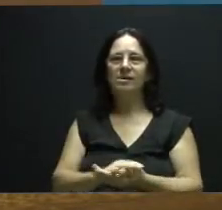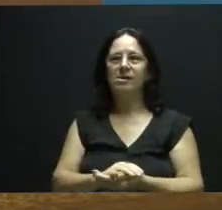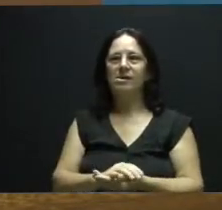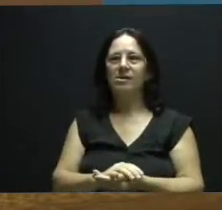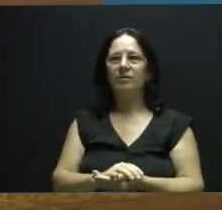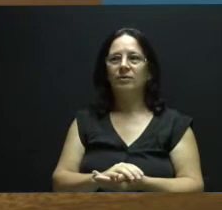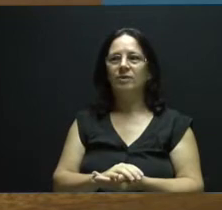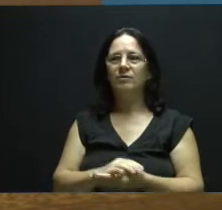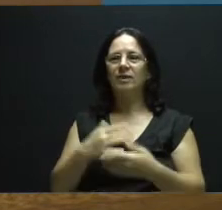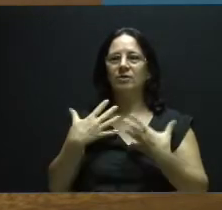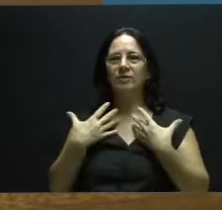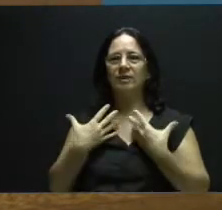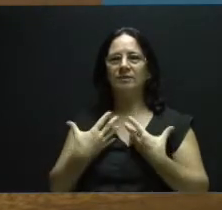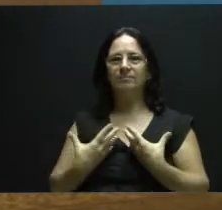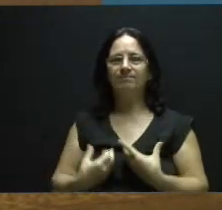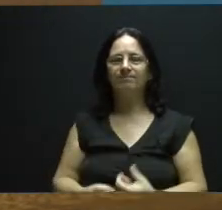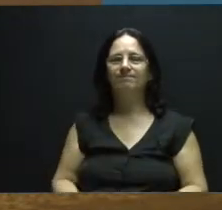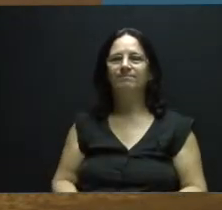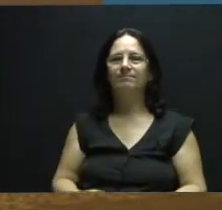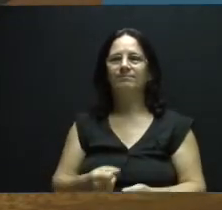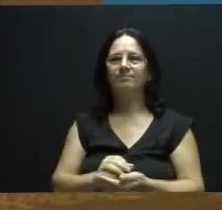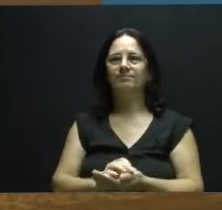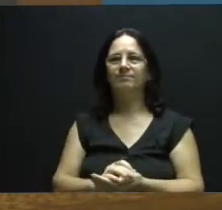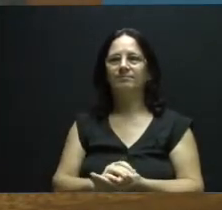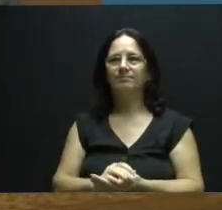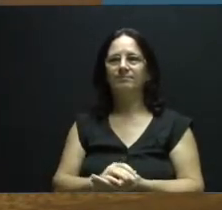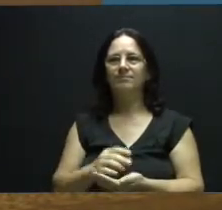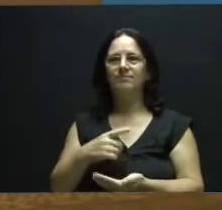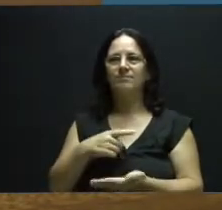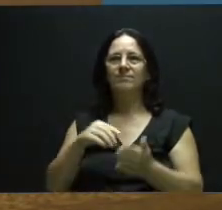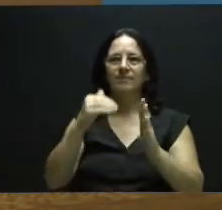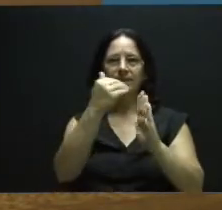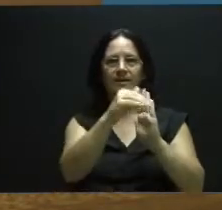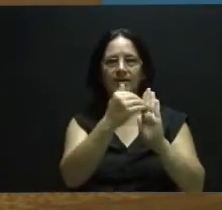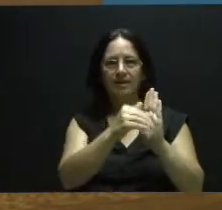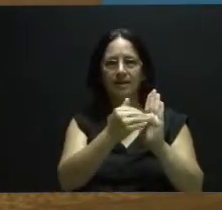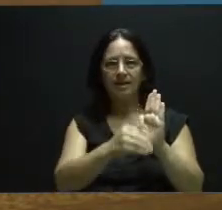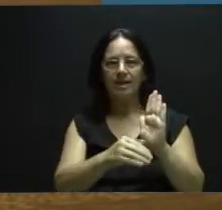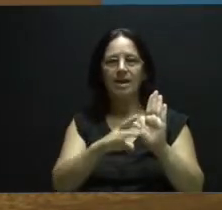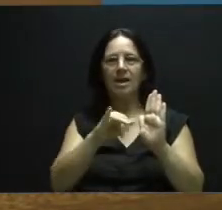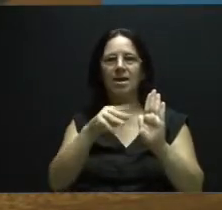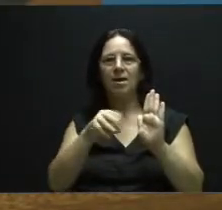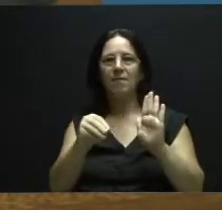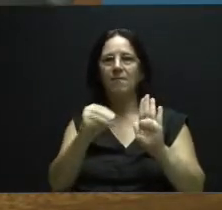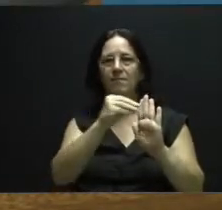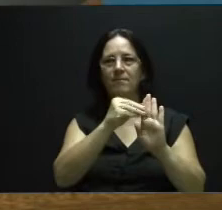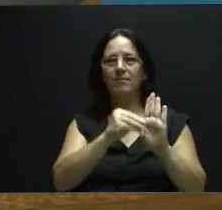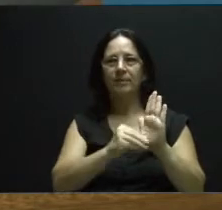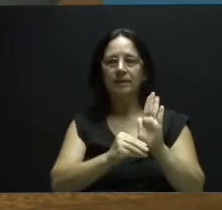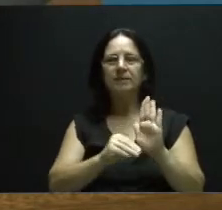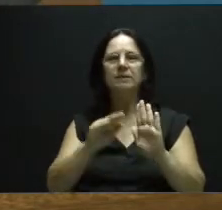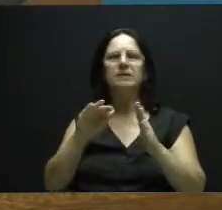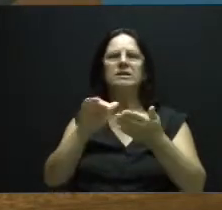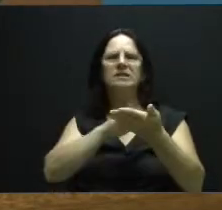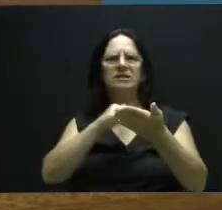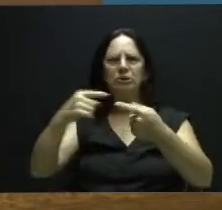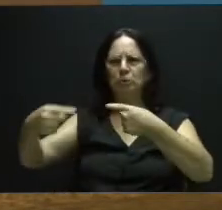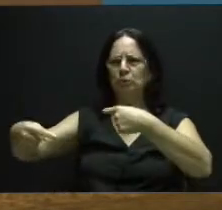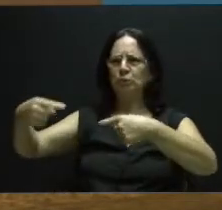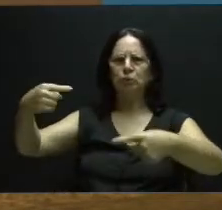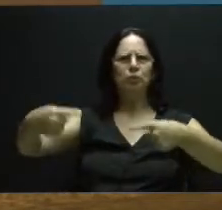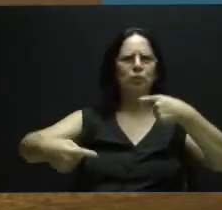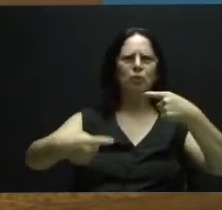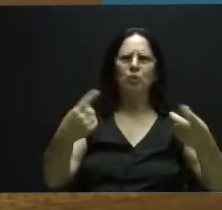cansado você pode mandar email positiva você pode gritar aqui vereador é secretário discuti com o vereador